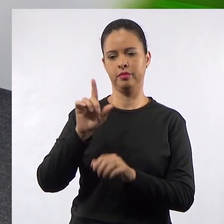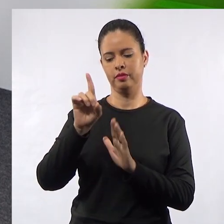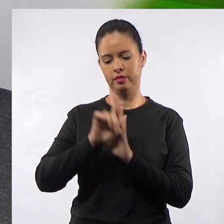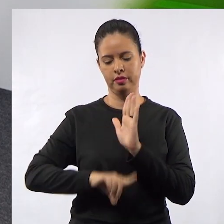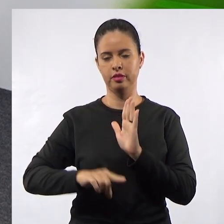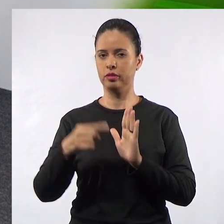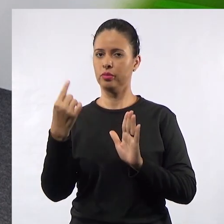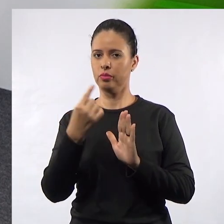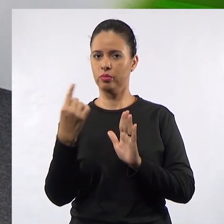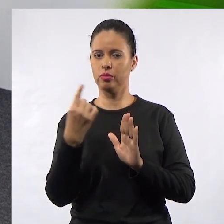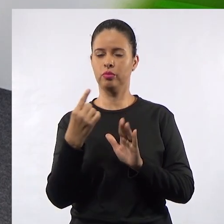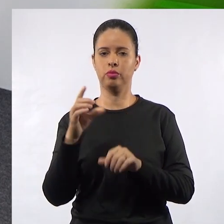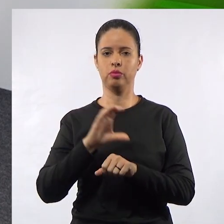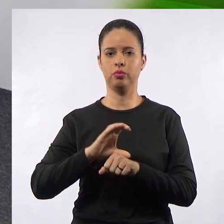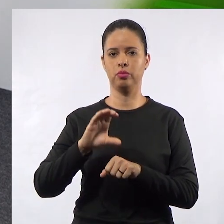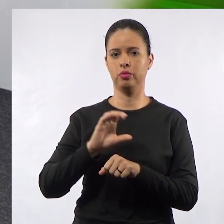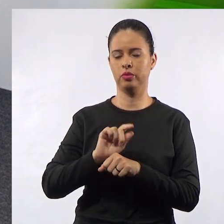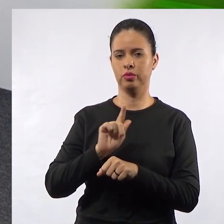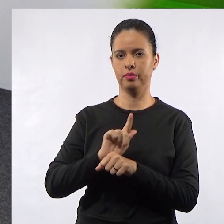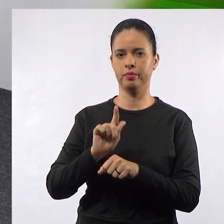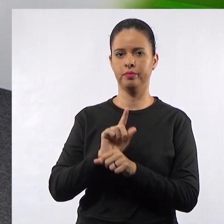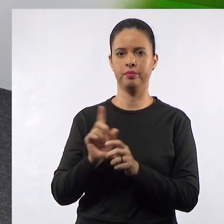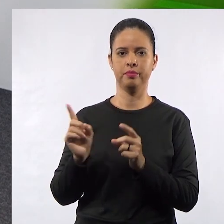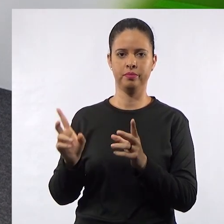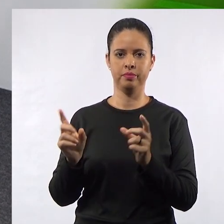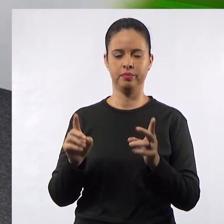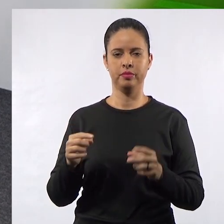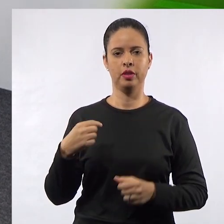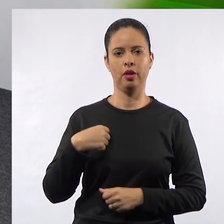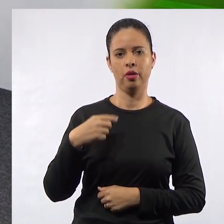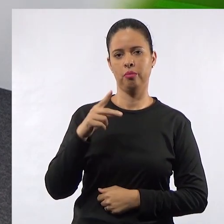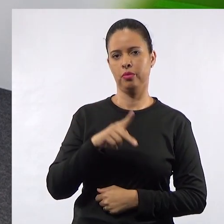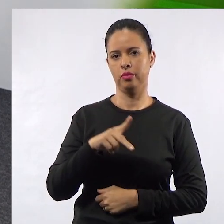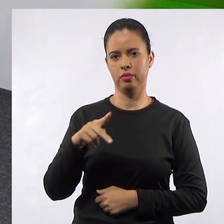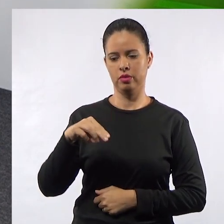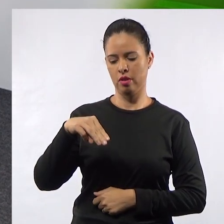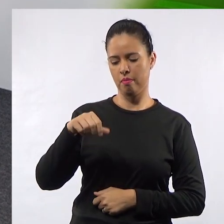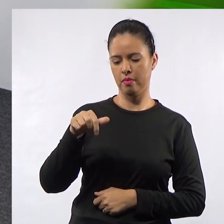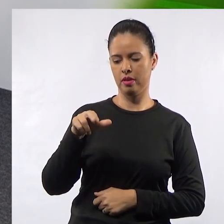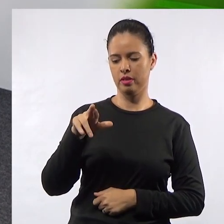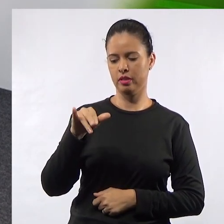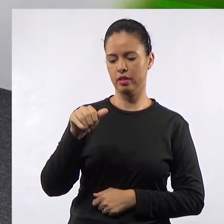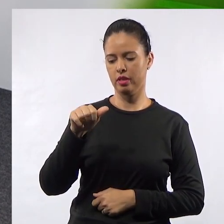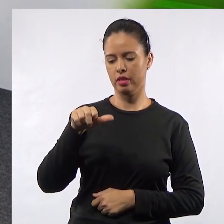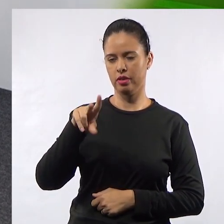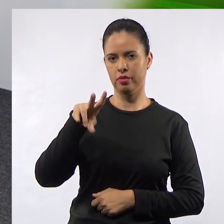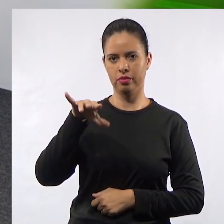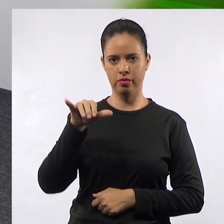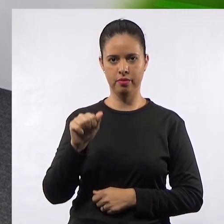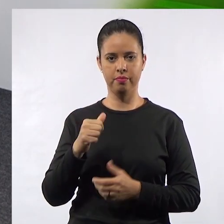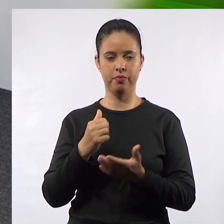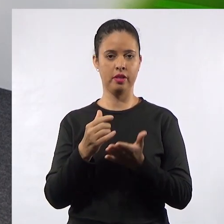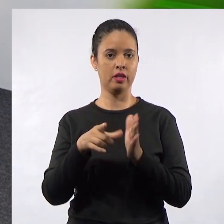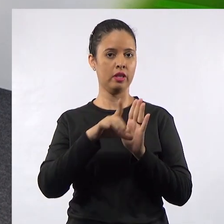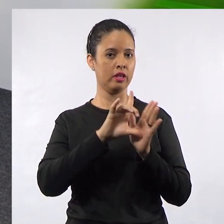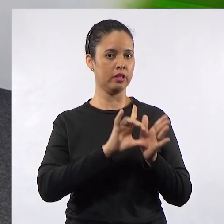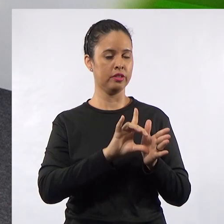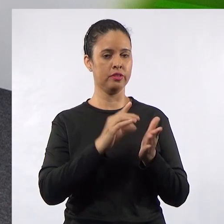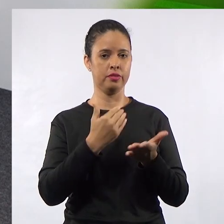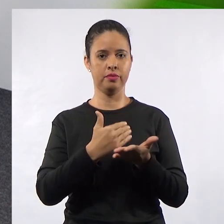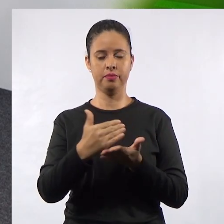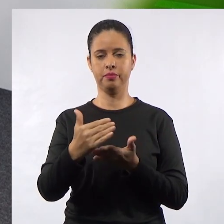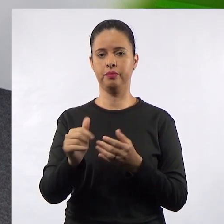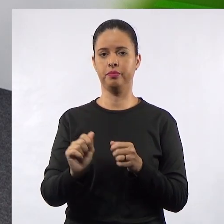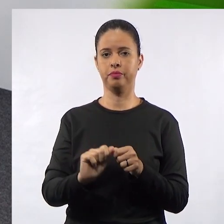de Gestão Comercial aqui do IFRO. Você já me conhece, eu sou a professora Maria Alva de Souza Silva e antes de a gente dar início ao